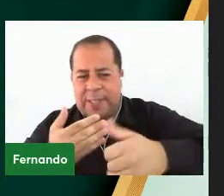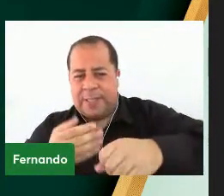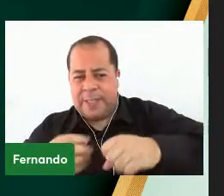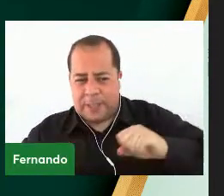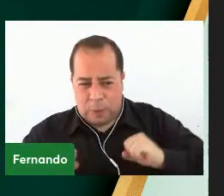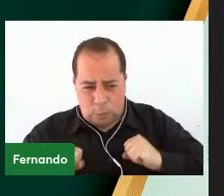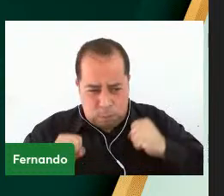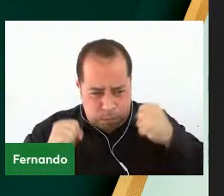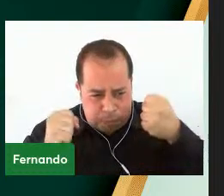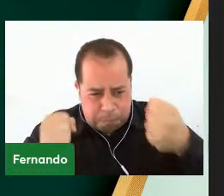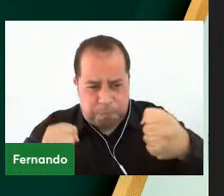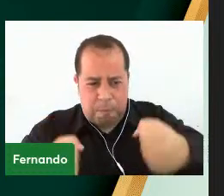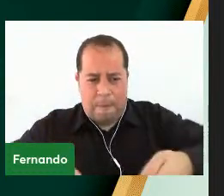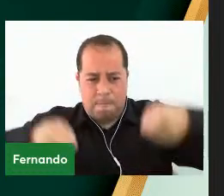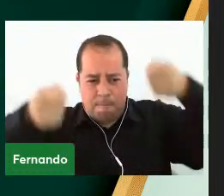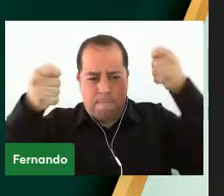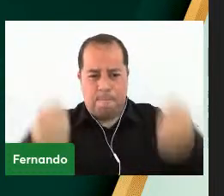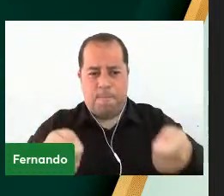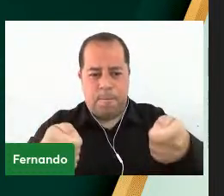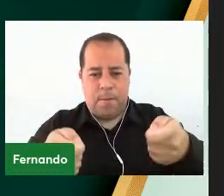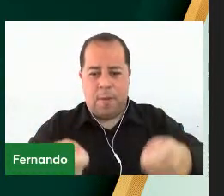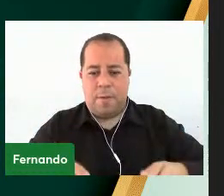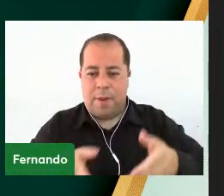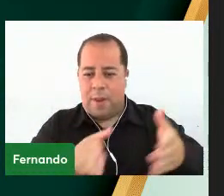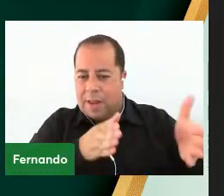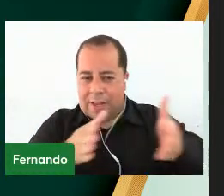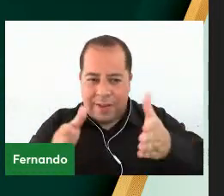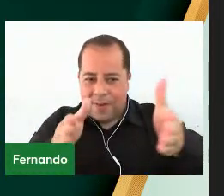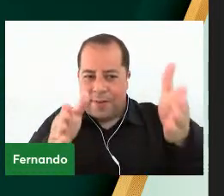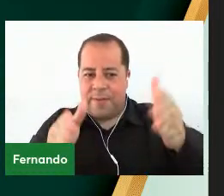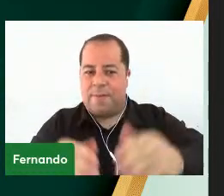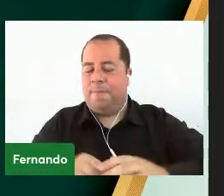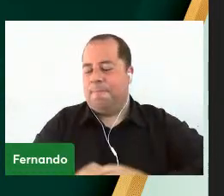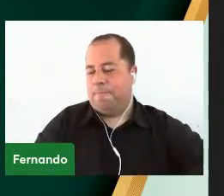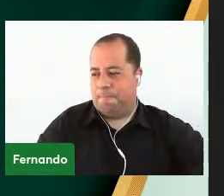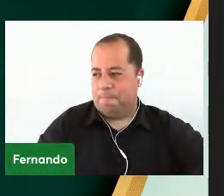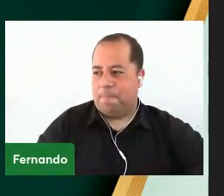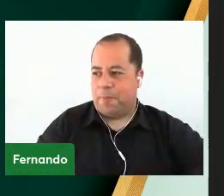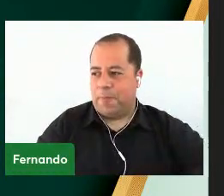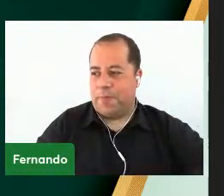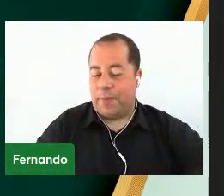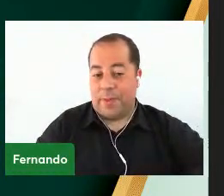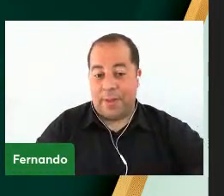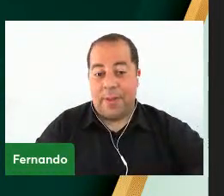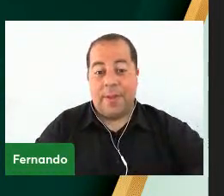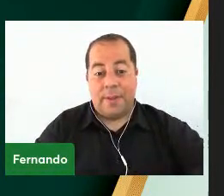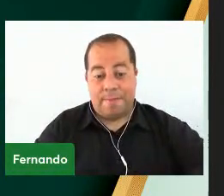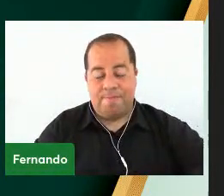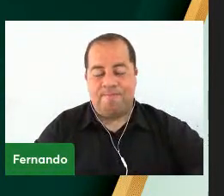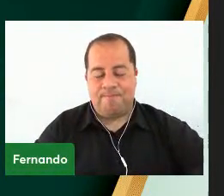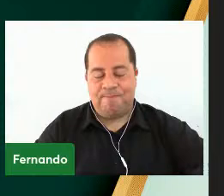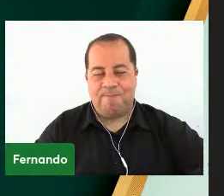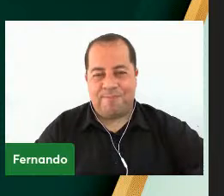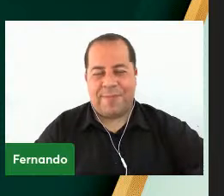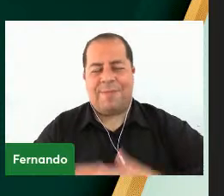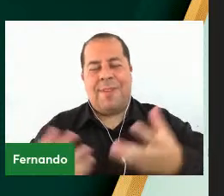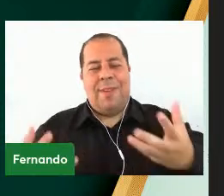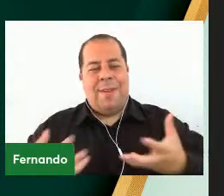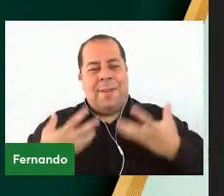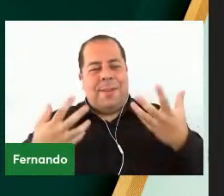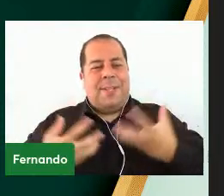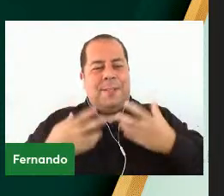sempre firmes, tenho certeza, nessa caminhada em busca dos sonhos. Tamanha é a alegria, né, a emoção de